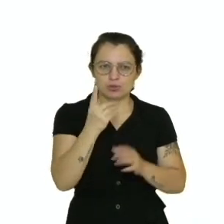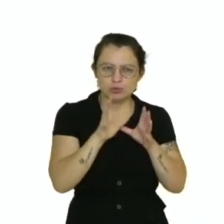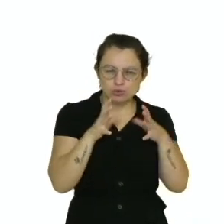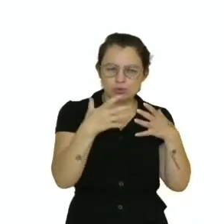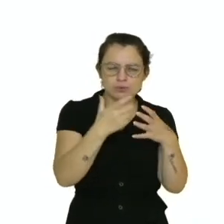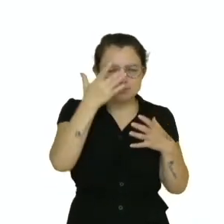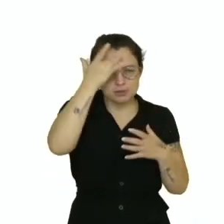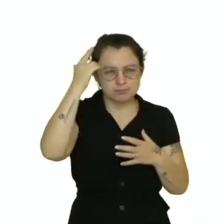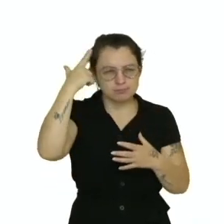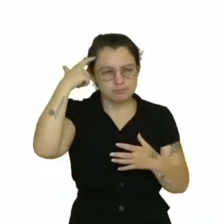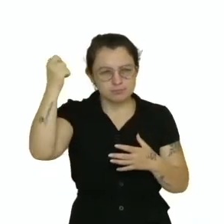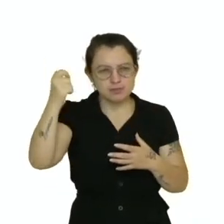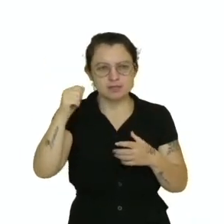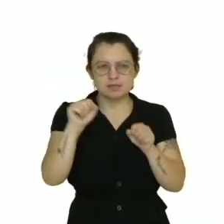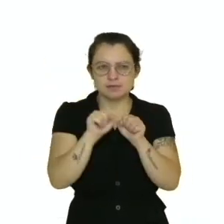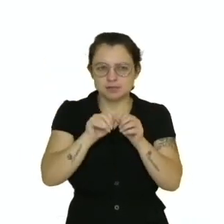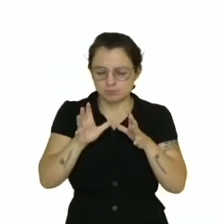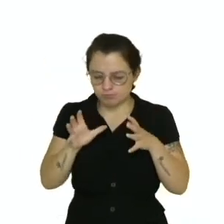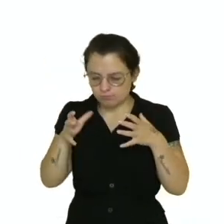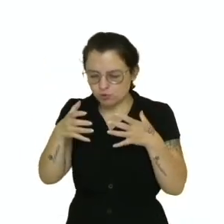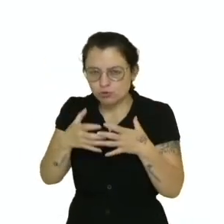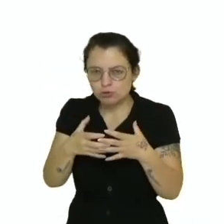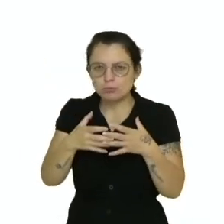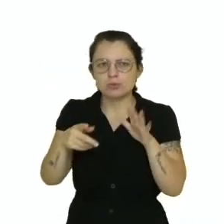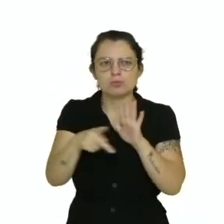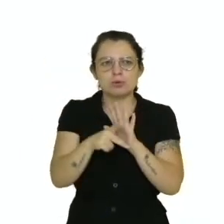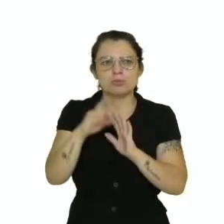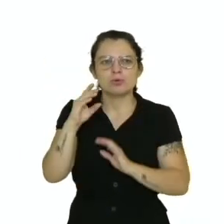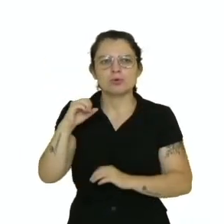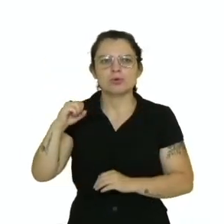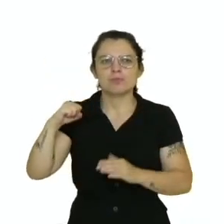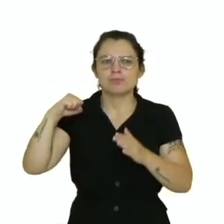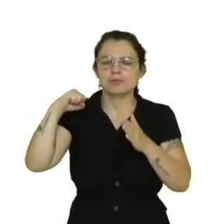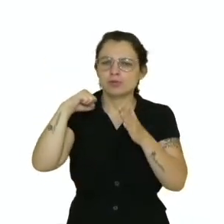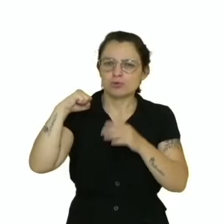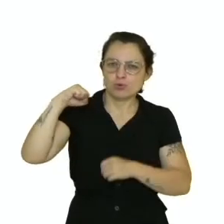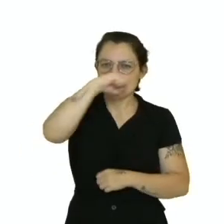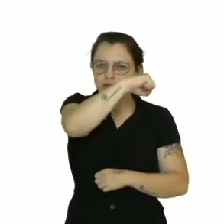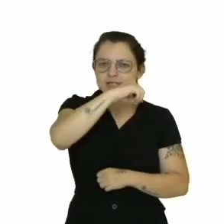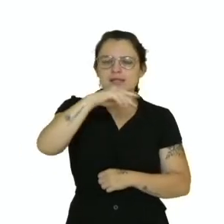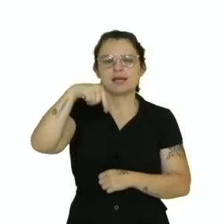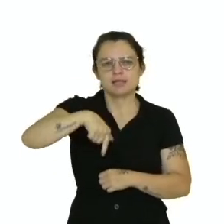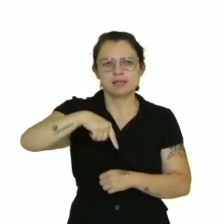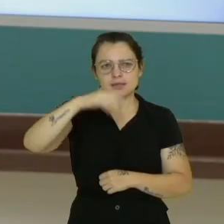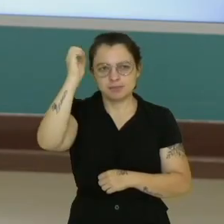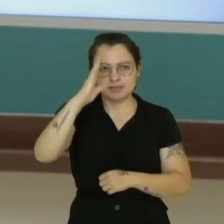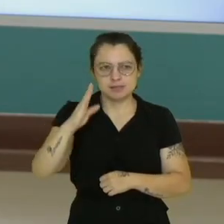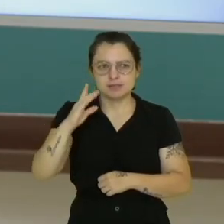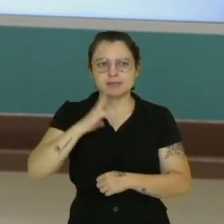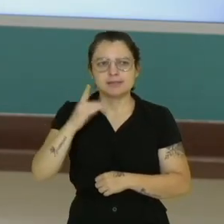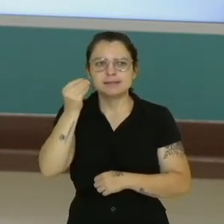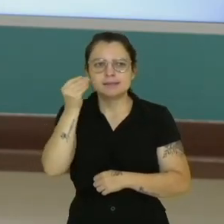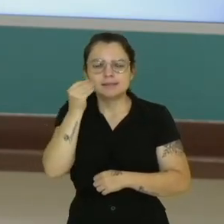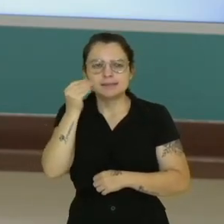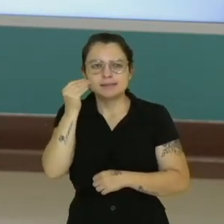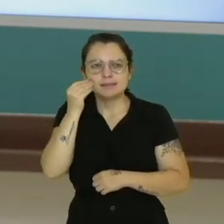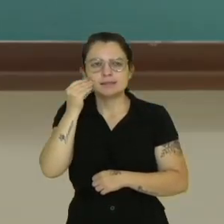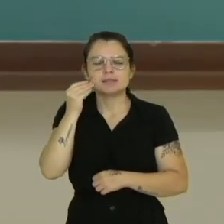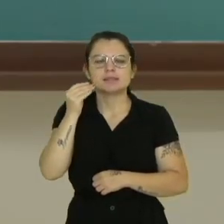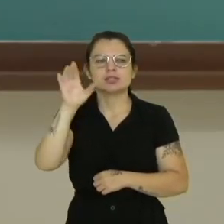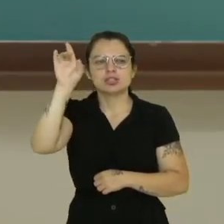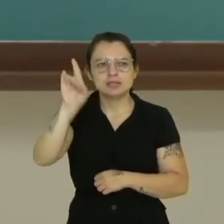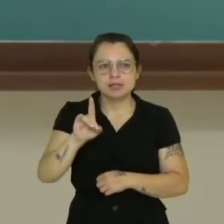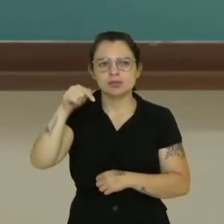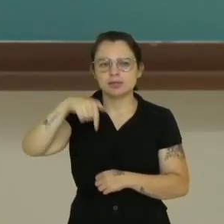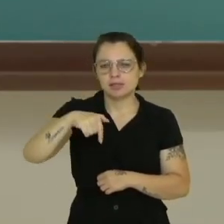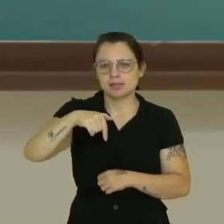intelectuais, operários, formaram o Partido Comunista do Brasil, que passou a defender a conquista de direitos pela via eleitoral. Então,